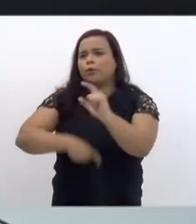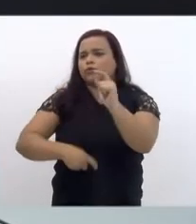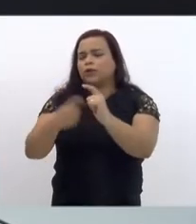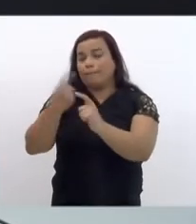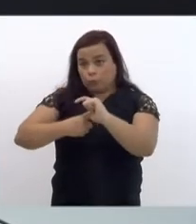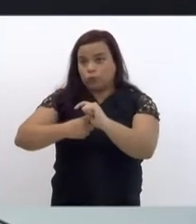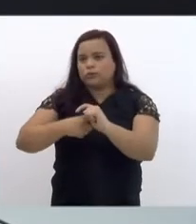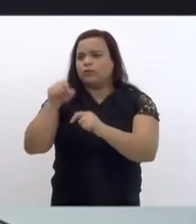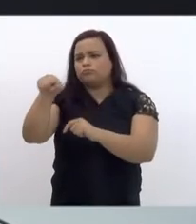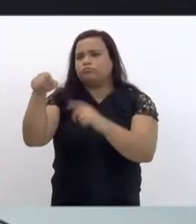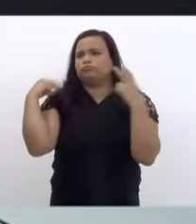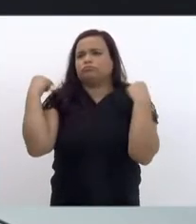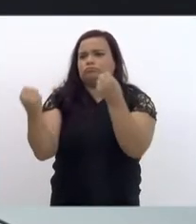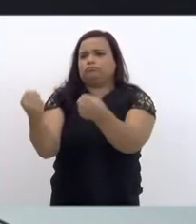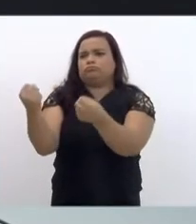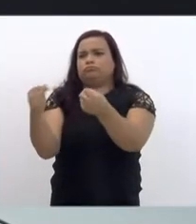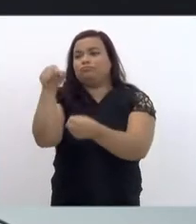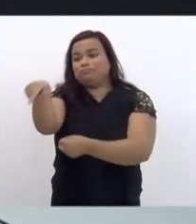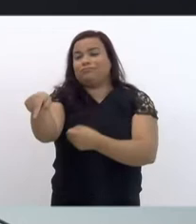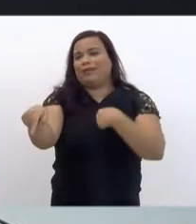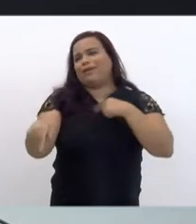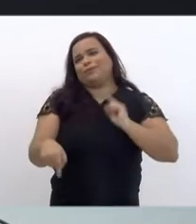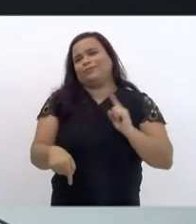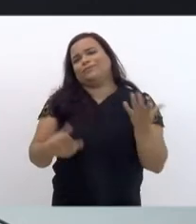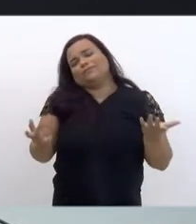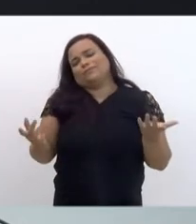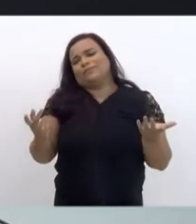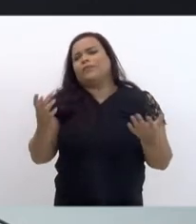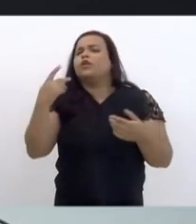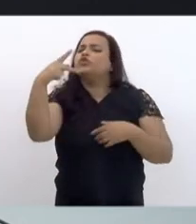Eu acho que tem que ter um contorno